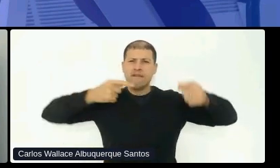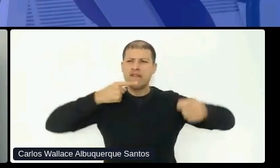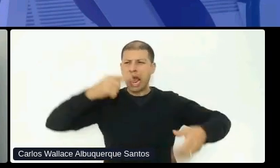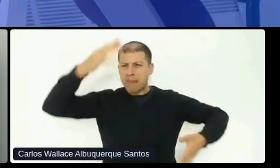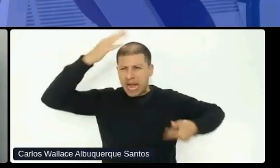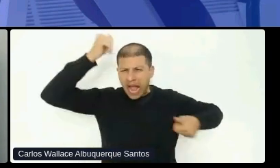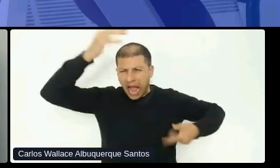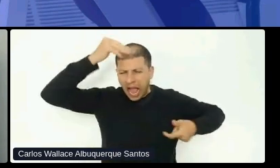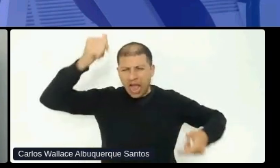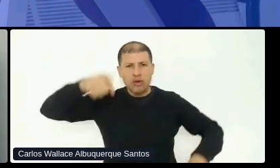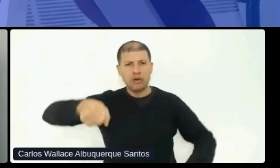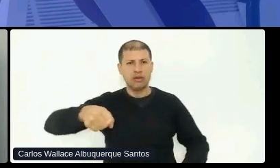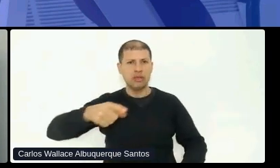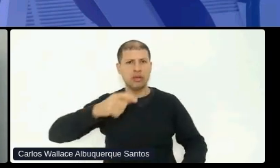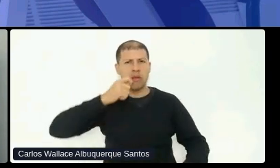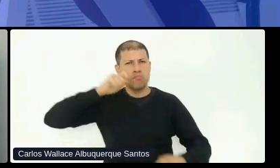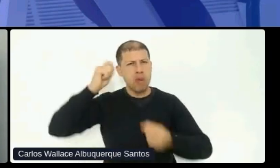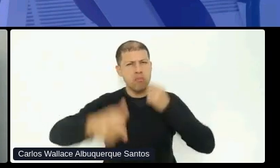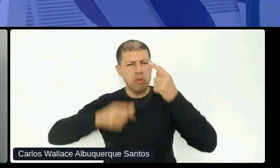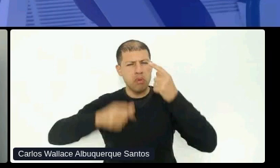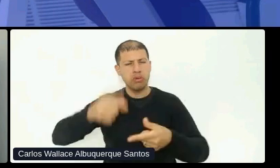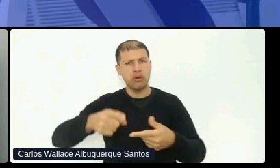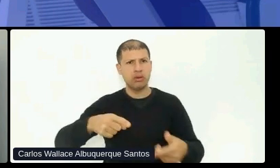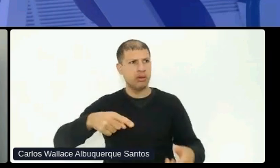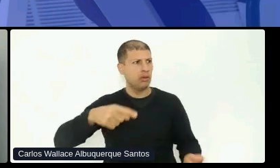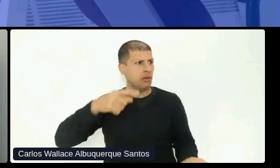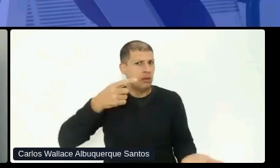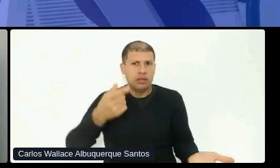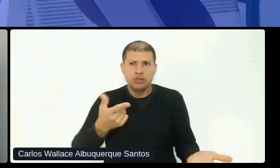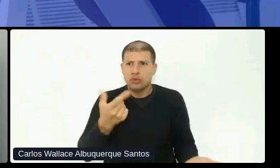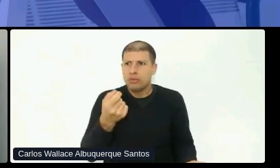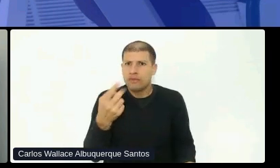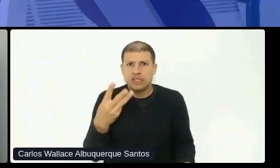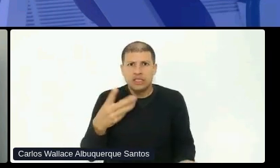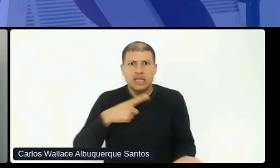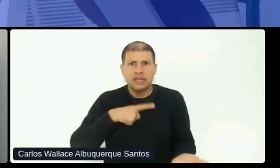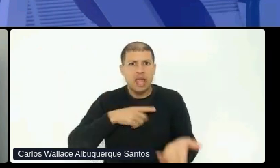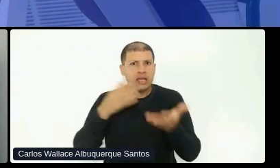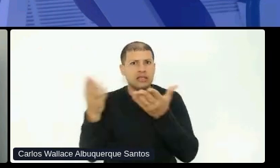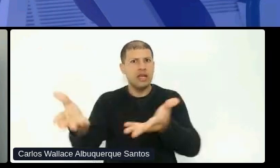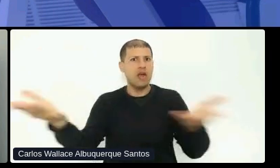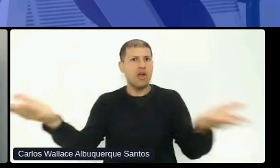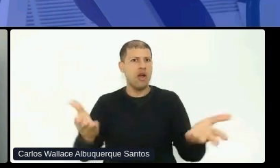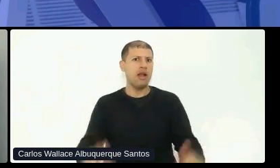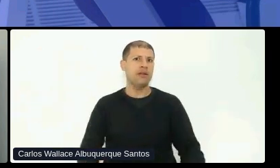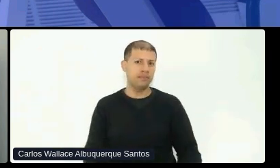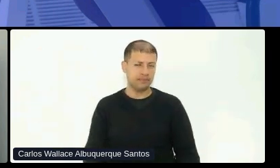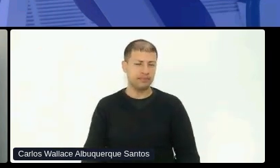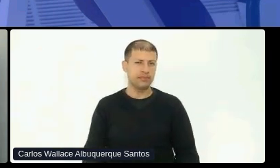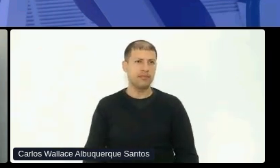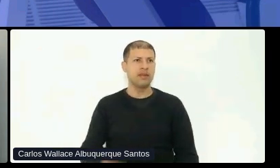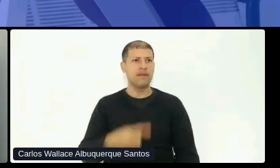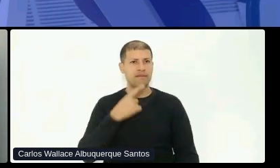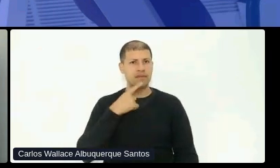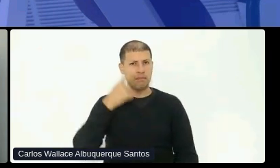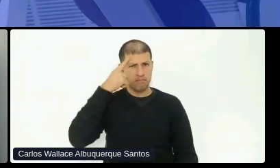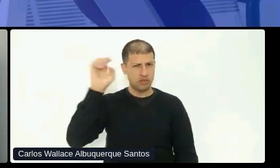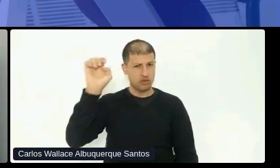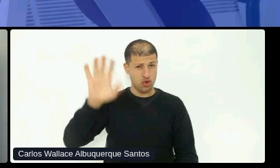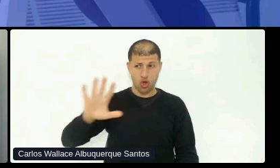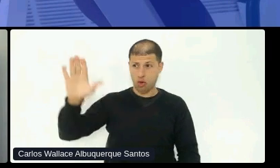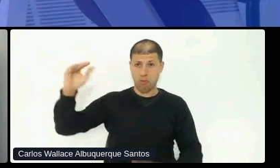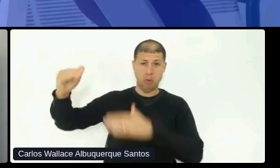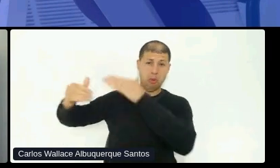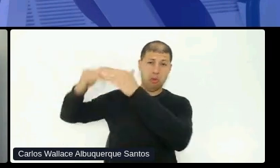etc. Rapaz, era negro. Em 2023 a gente teve esse tipo de situação. A gente acha que a Europa é evoluída, né,